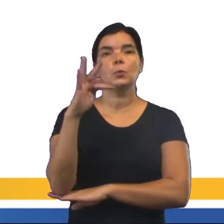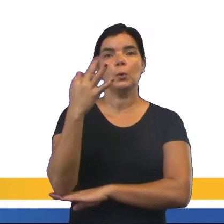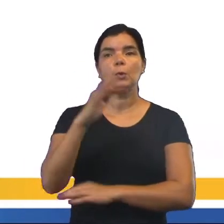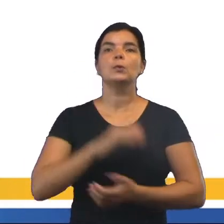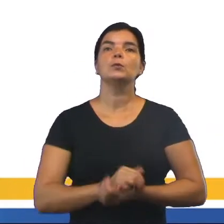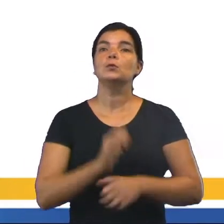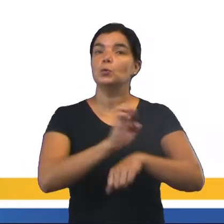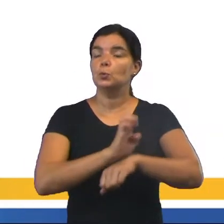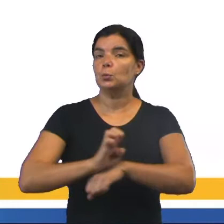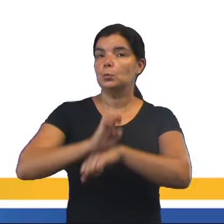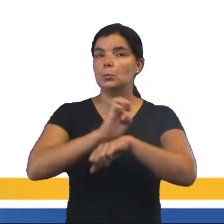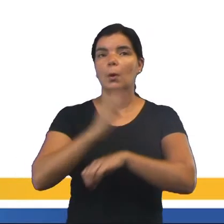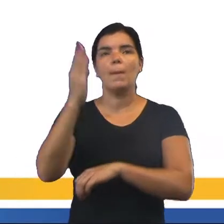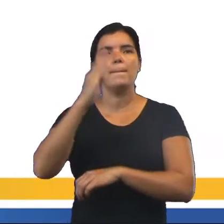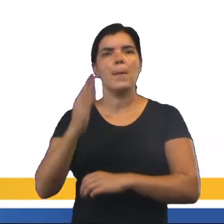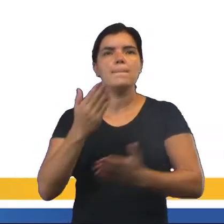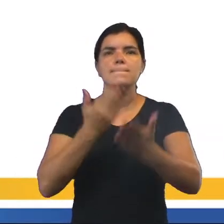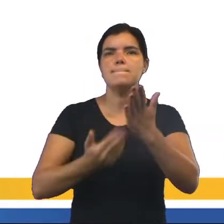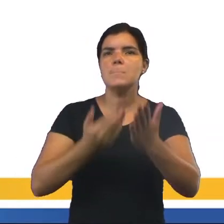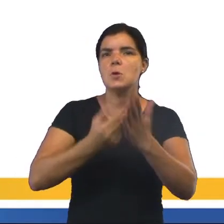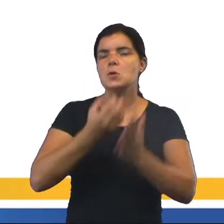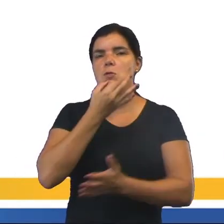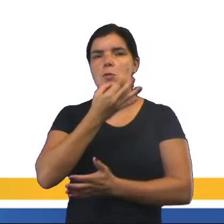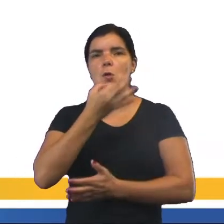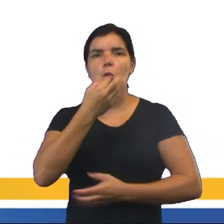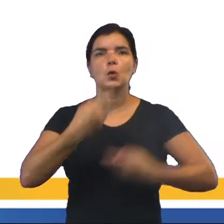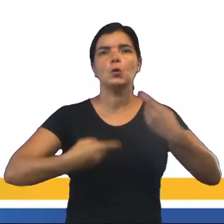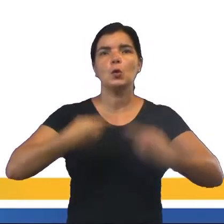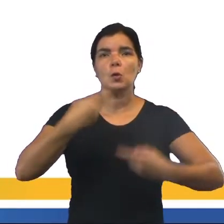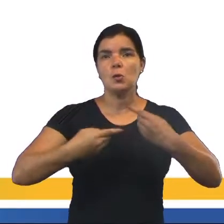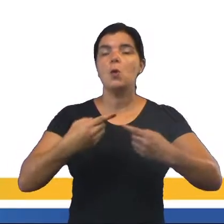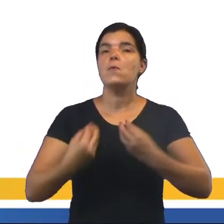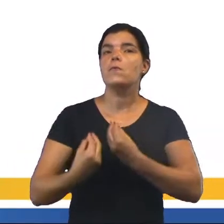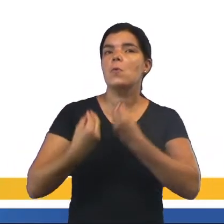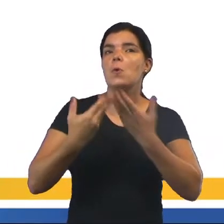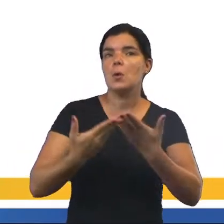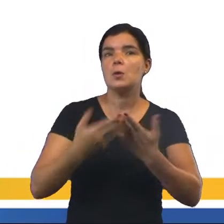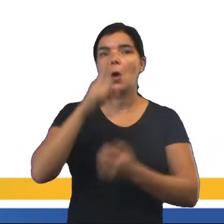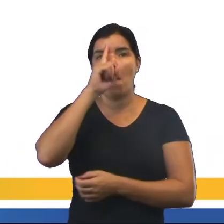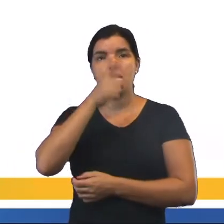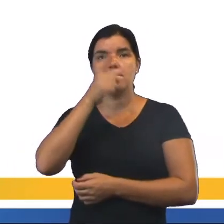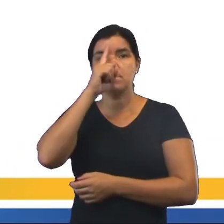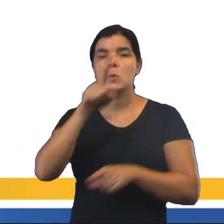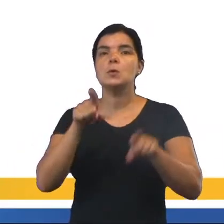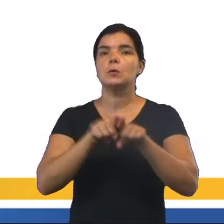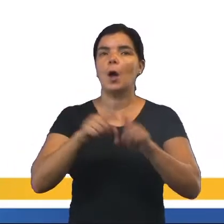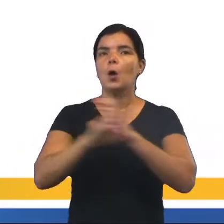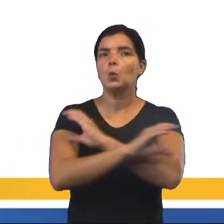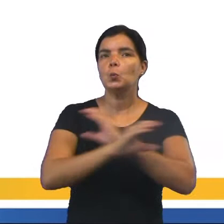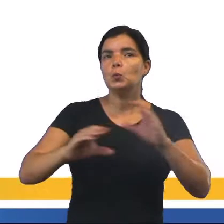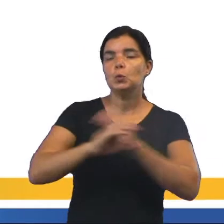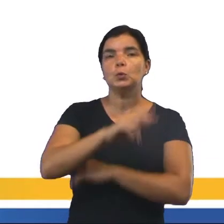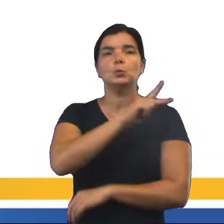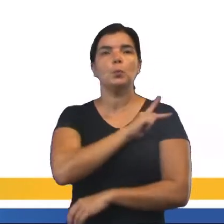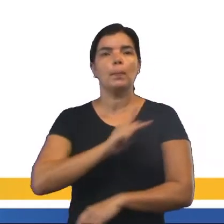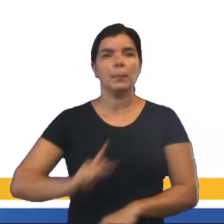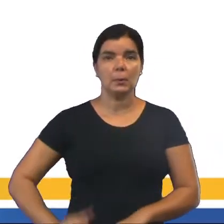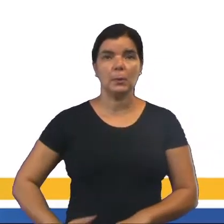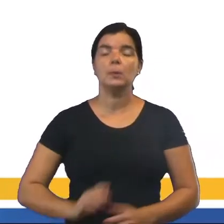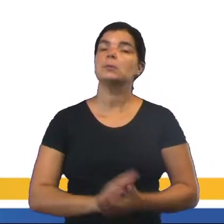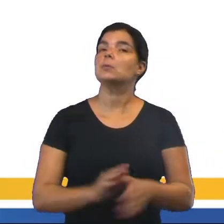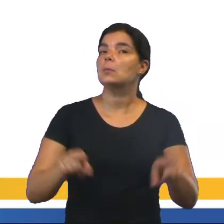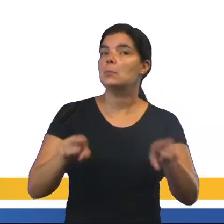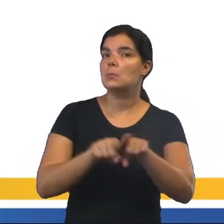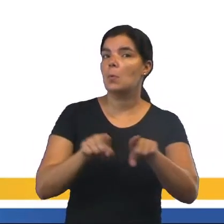federalismo. Os estados brasileiros perderam sua autonomia política e foram entregues ao comando de interventores da confiança do presidente.